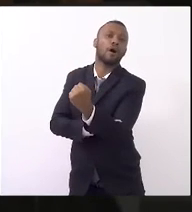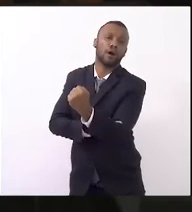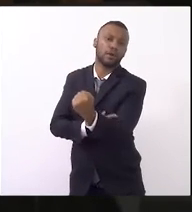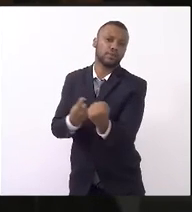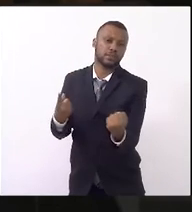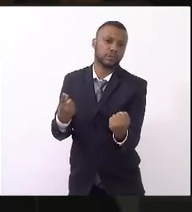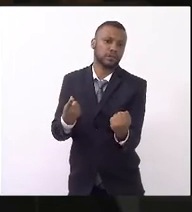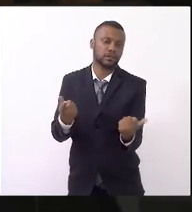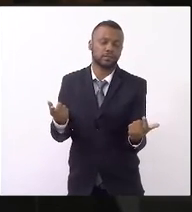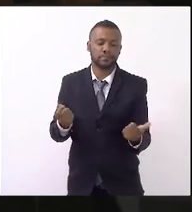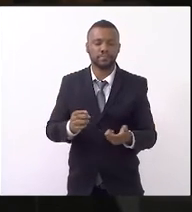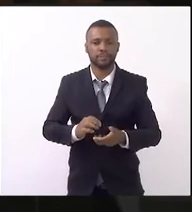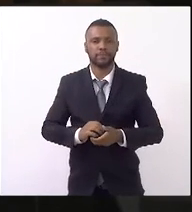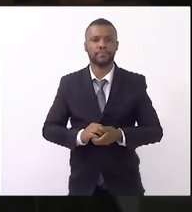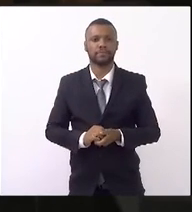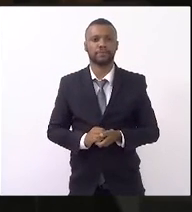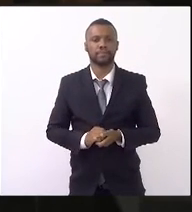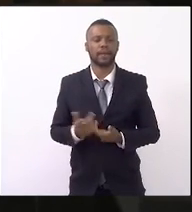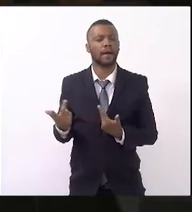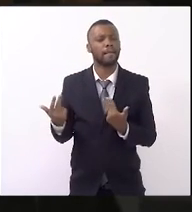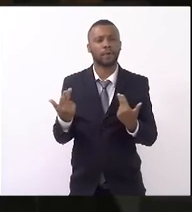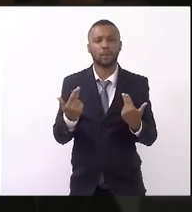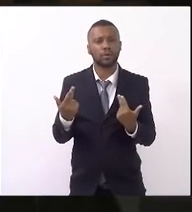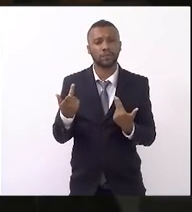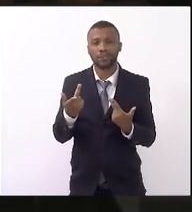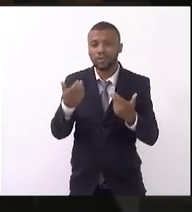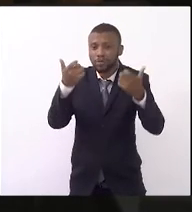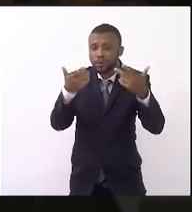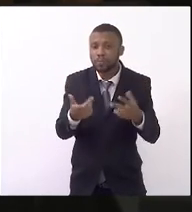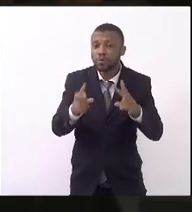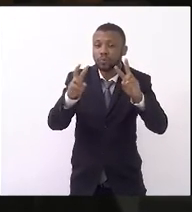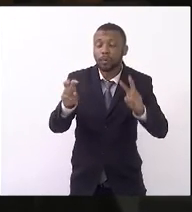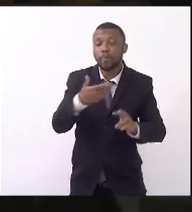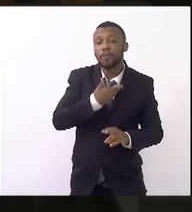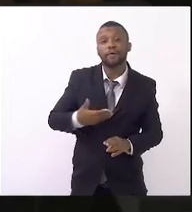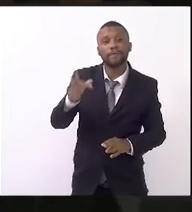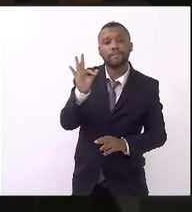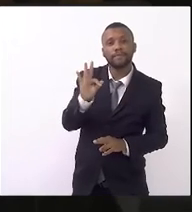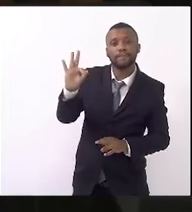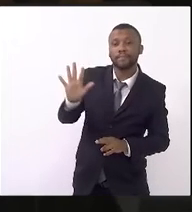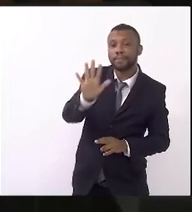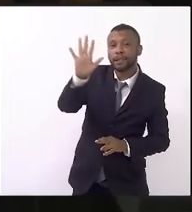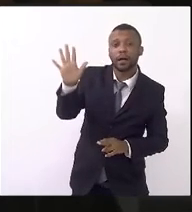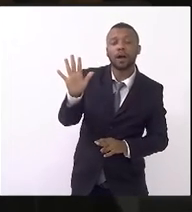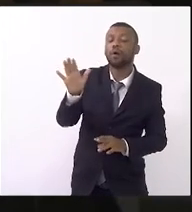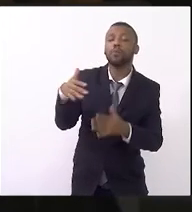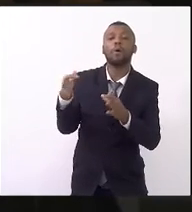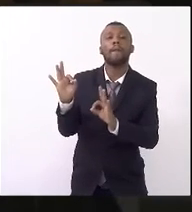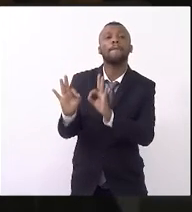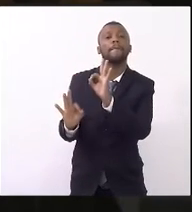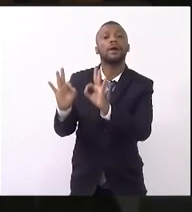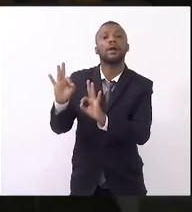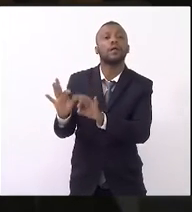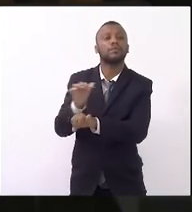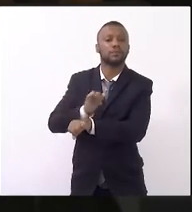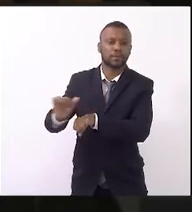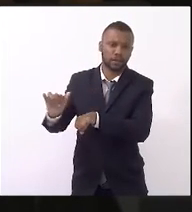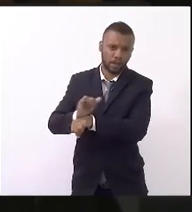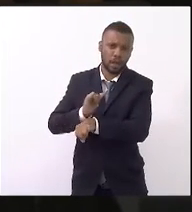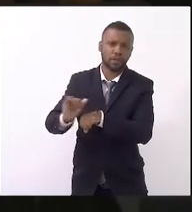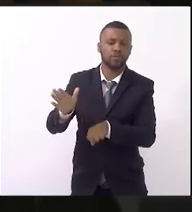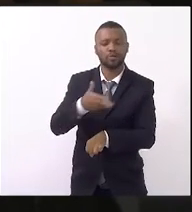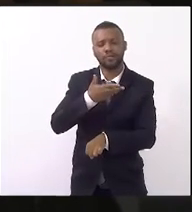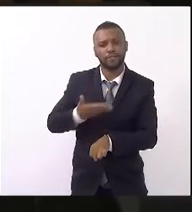E o mesmo eu digo em relação à União. Qual o plano estratégico do governo